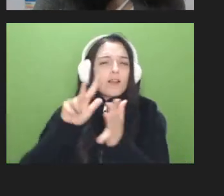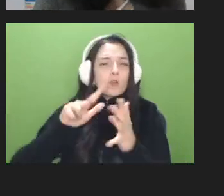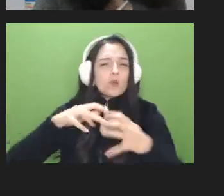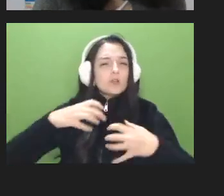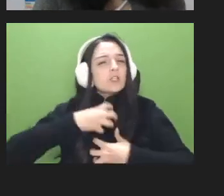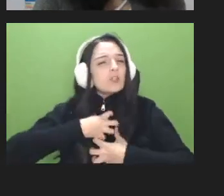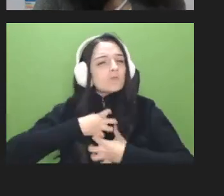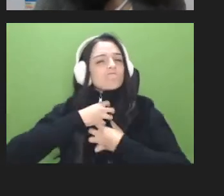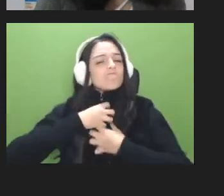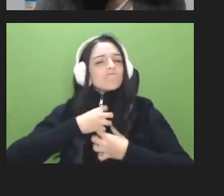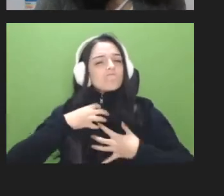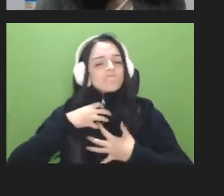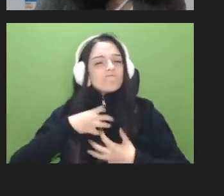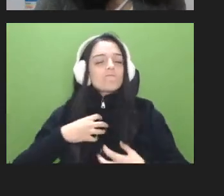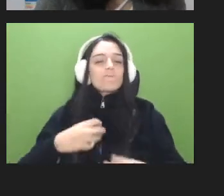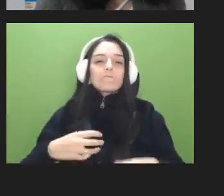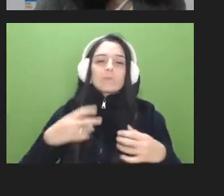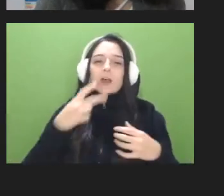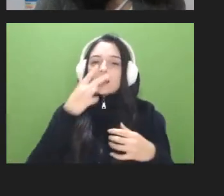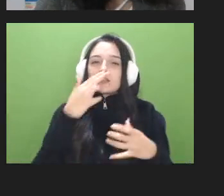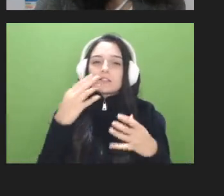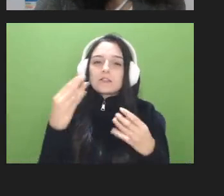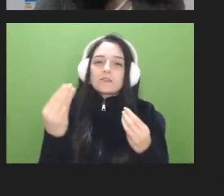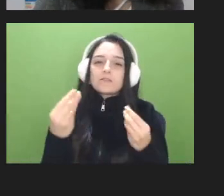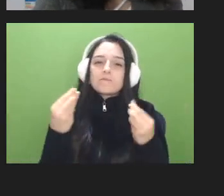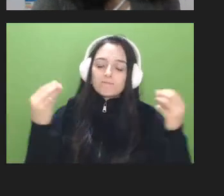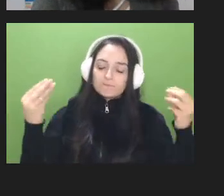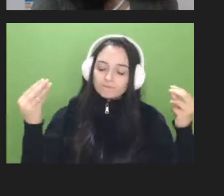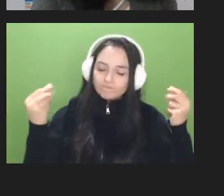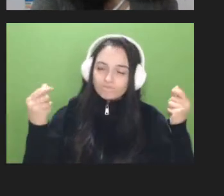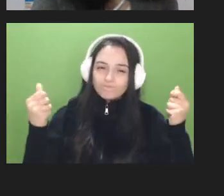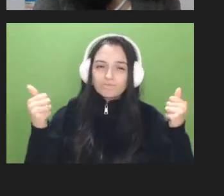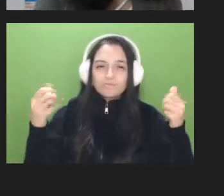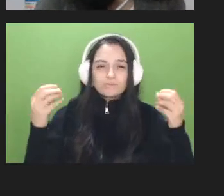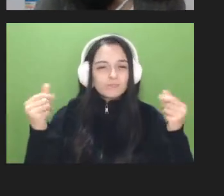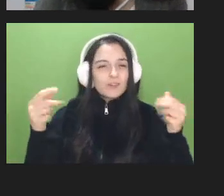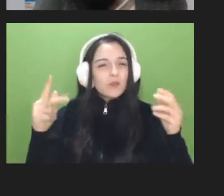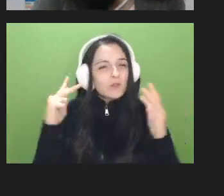mesmo provocando esse intenso sofrimento.